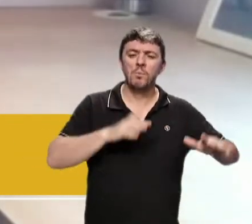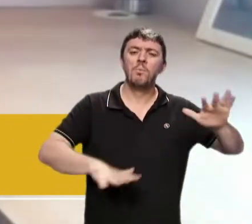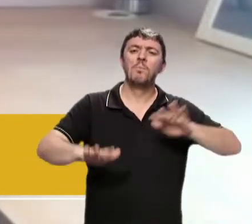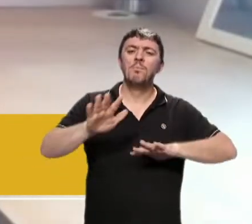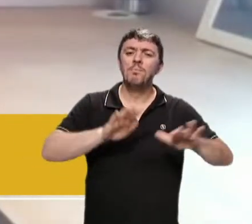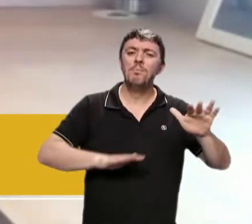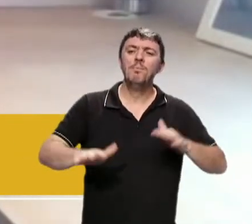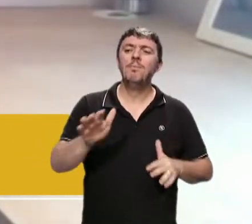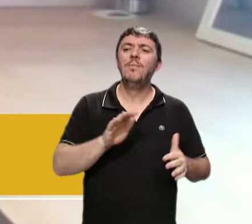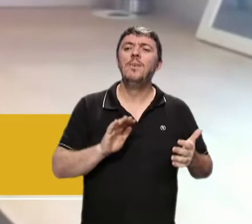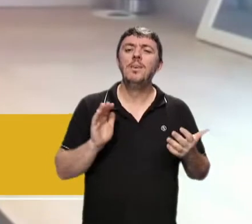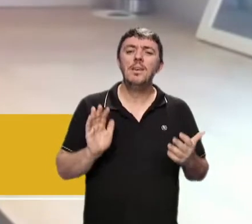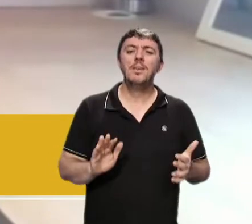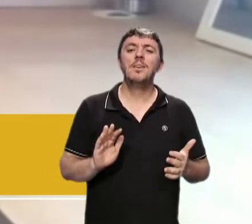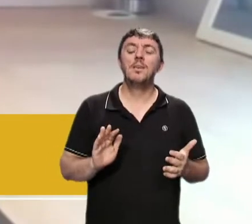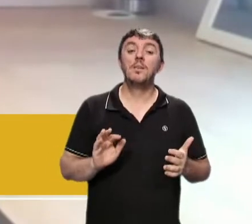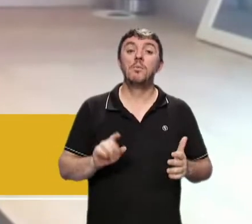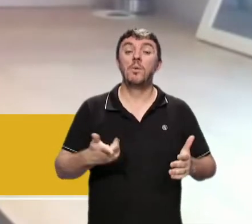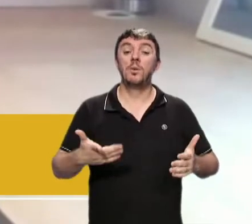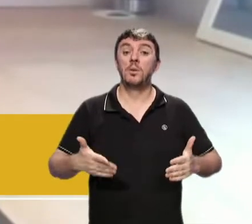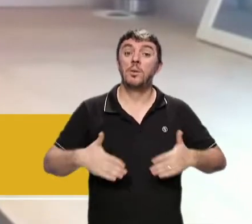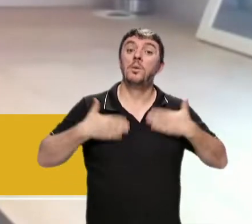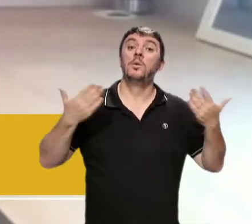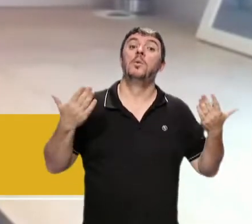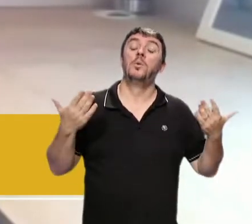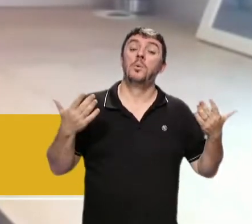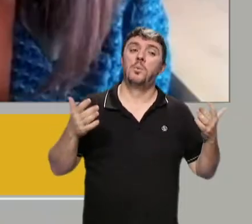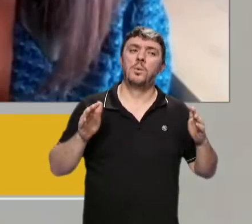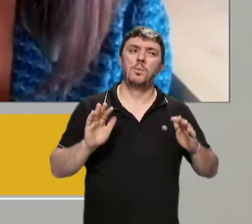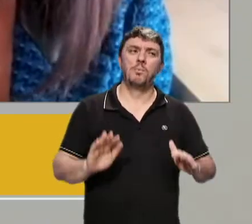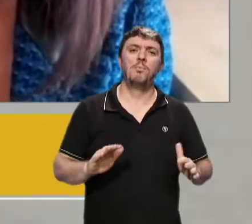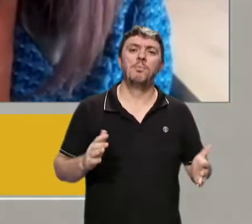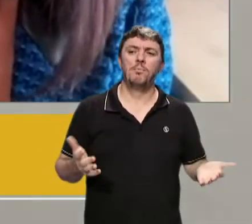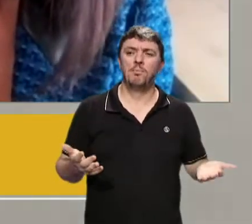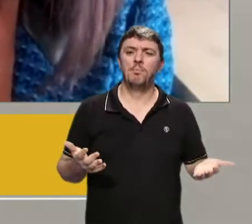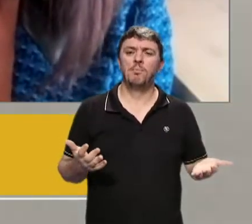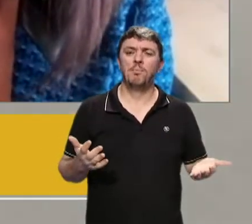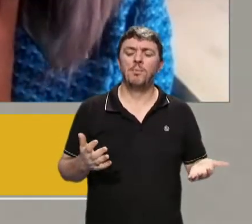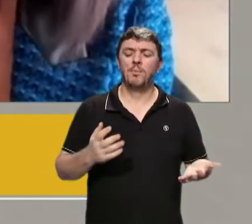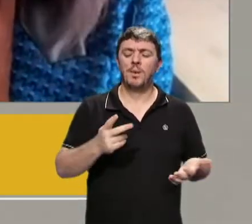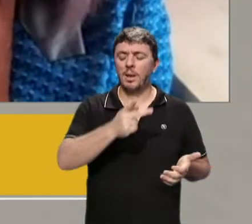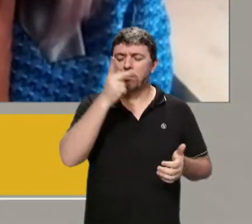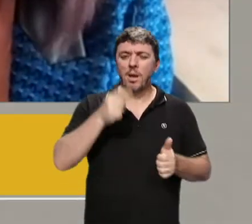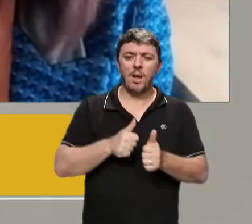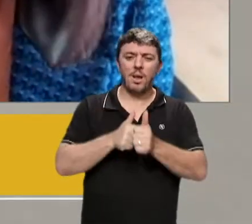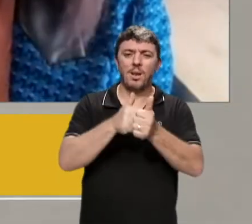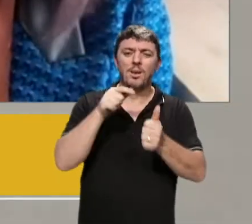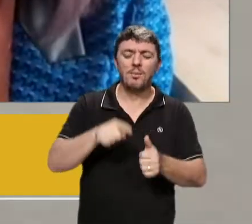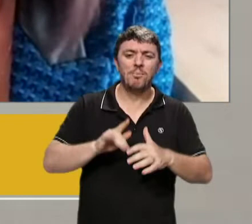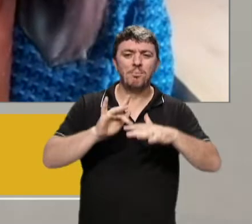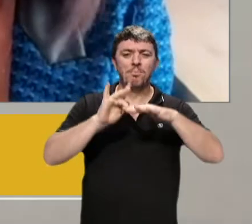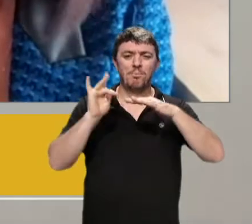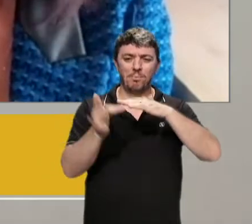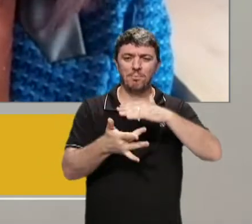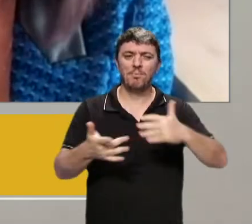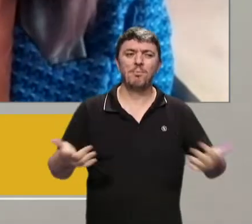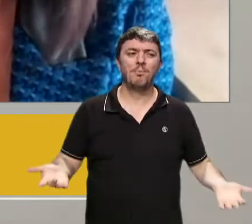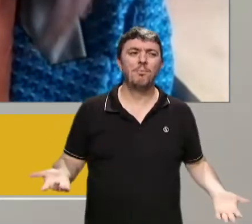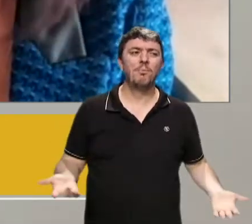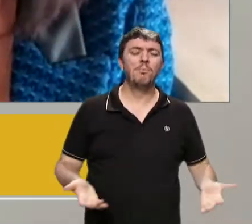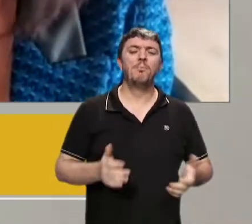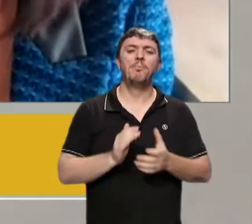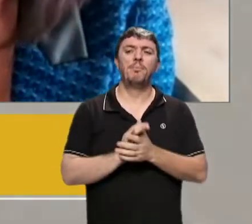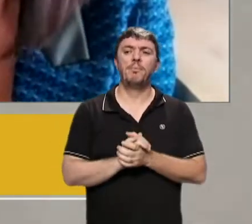cuidado, porque se for muito, pode assustar os seguidores. Com certeza, as Kardashian, né, que começaram esse movimento, né, a Kim Kardashian, tô até vendo